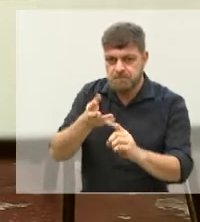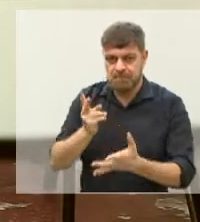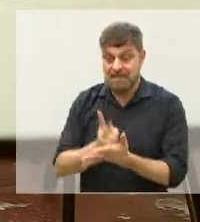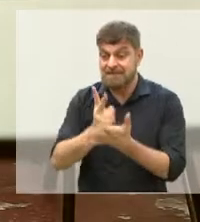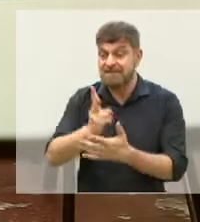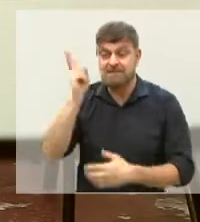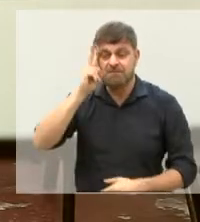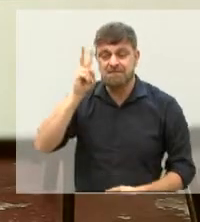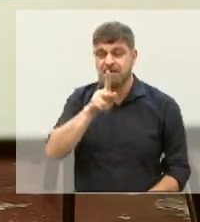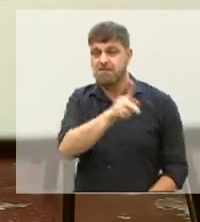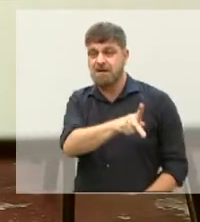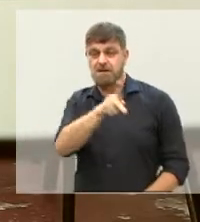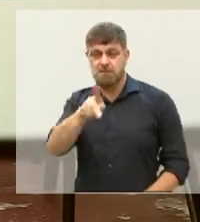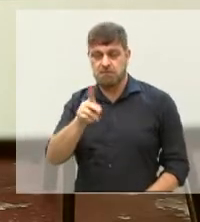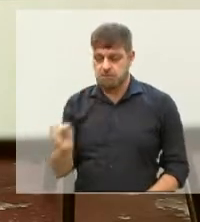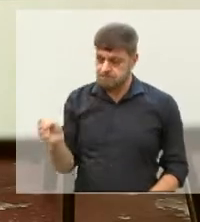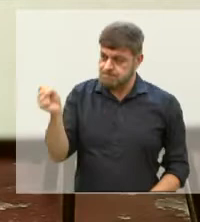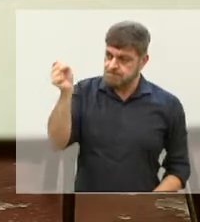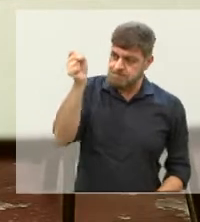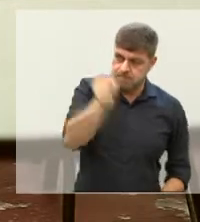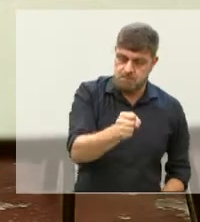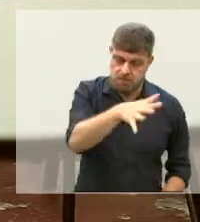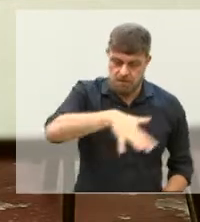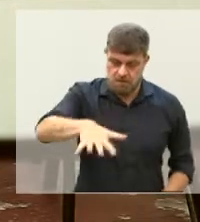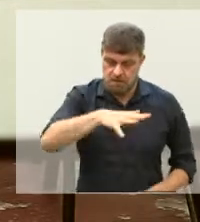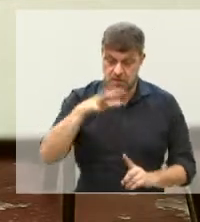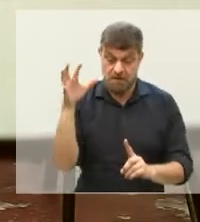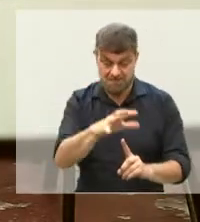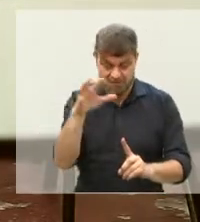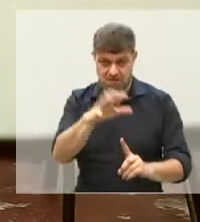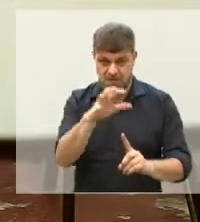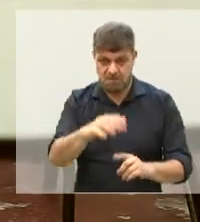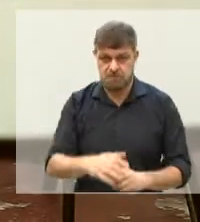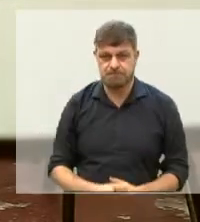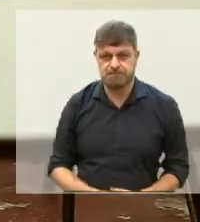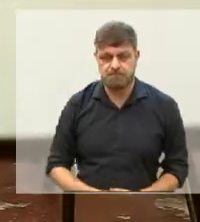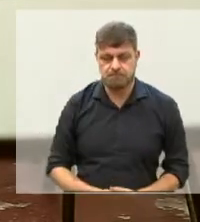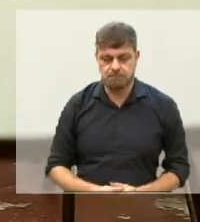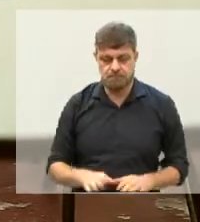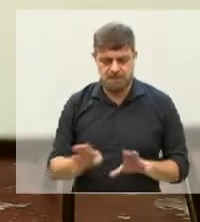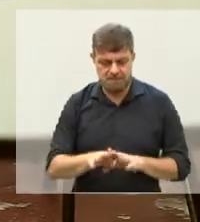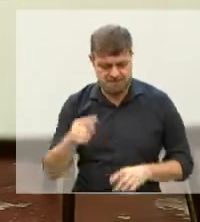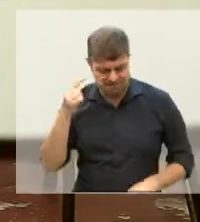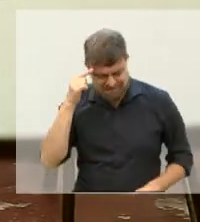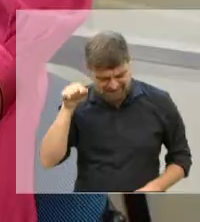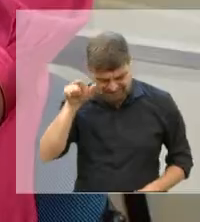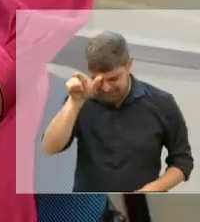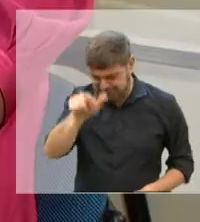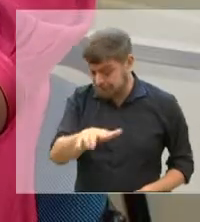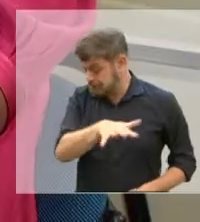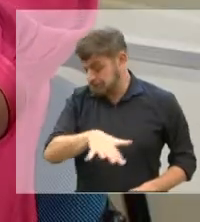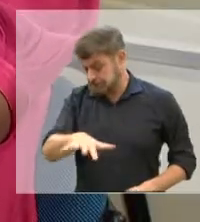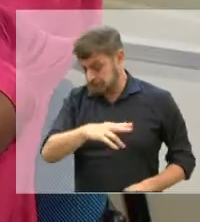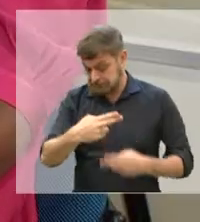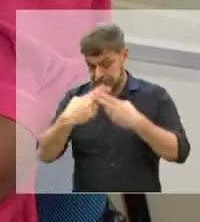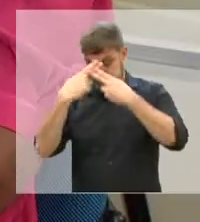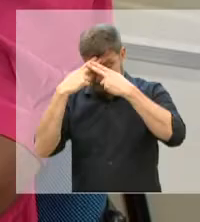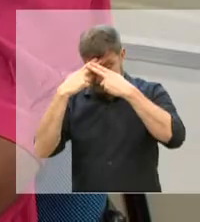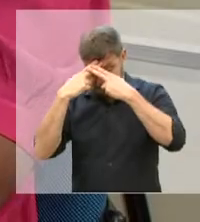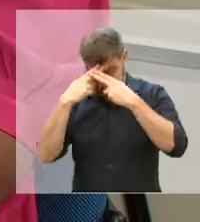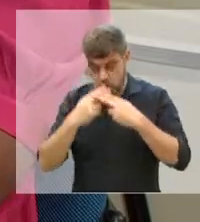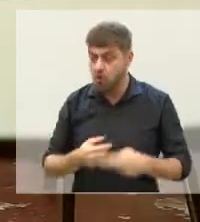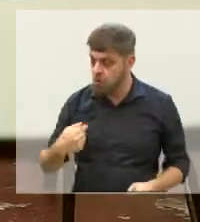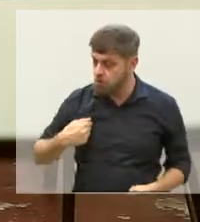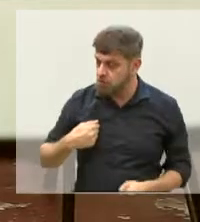Te trouxe para esse campo, né, das ciências humanas e tal, das artes, ou o contrário, te falou, olha, essa área aqui não. Serve até de inspiração